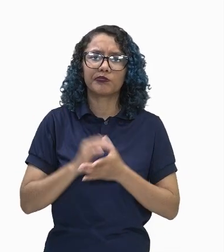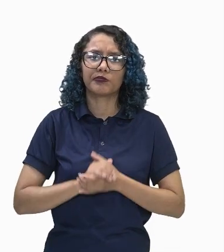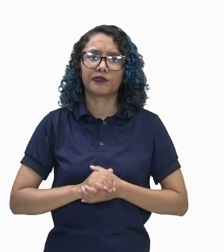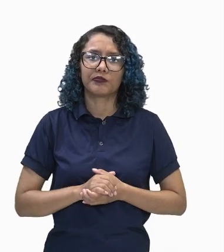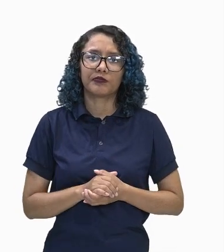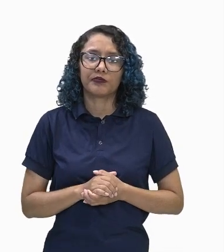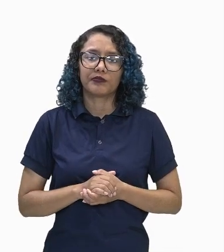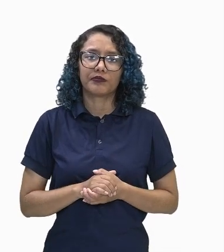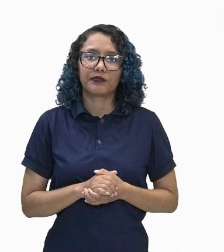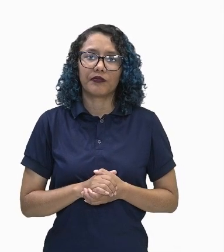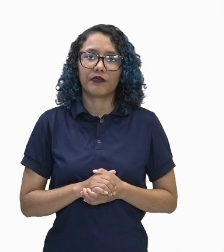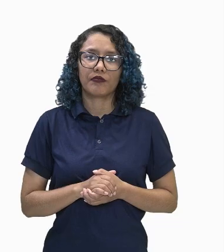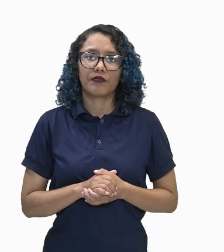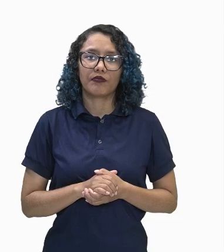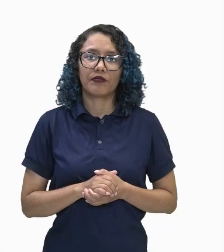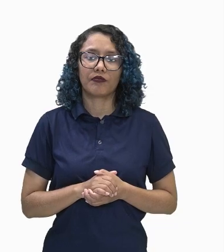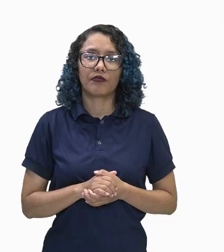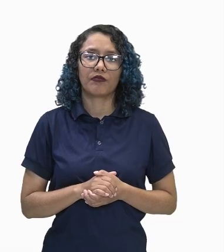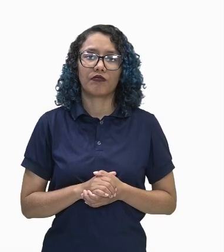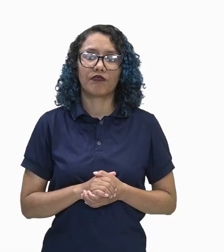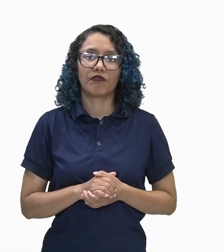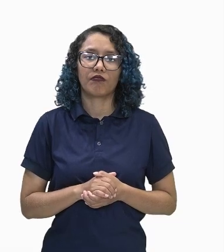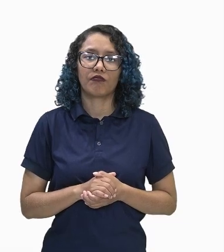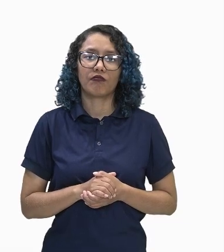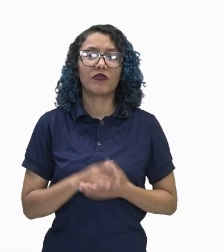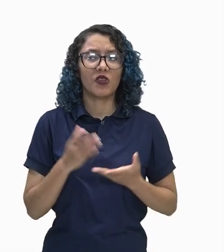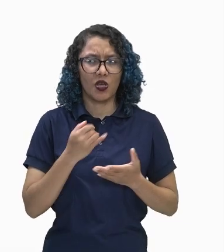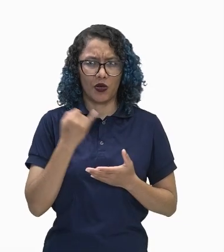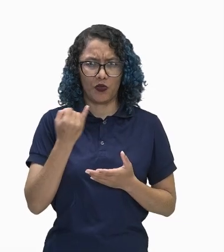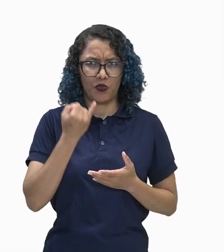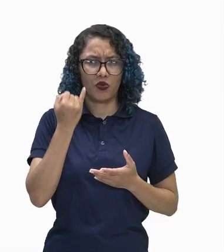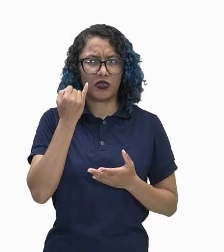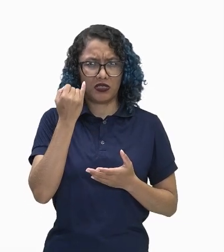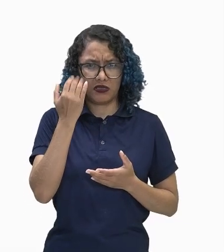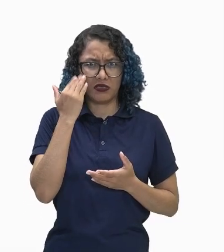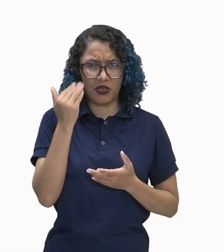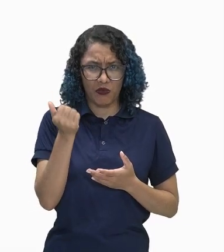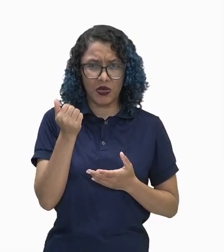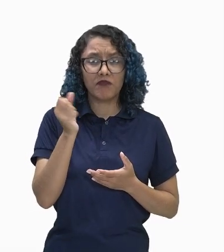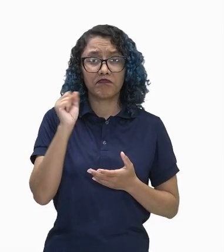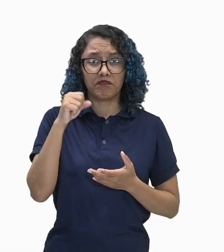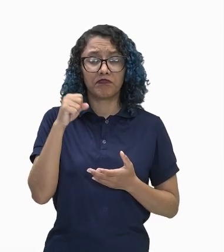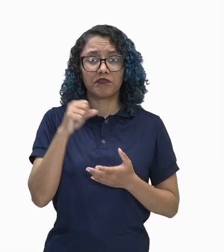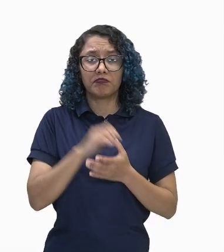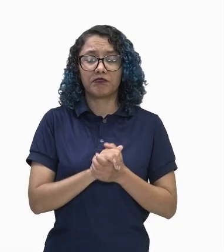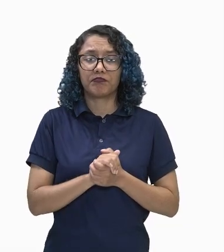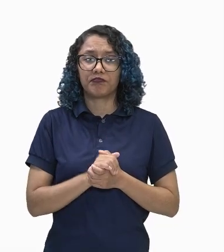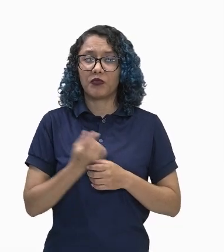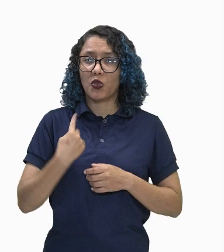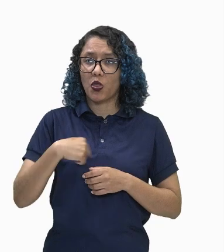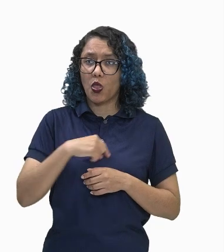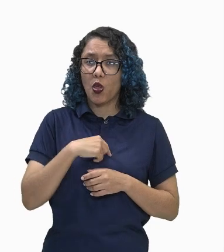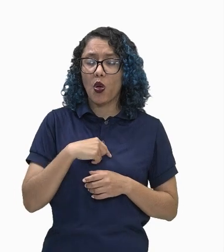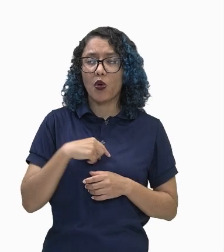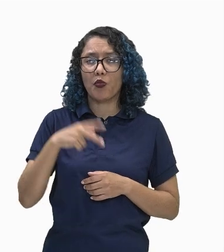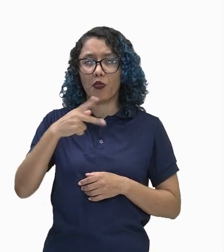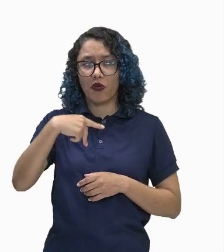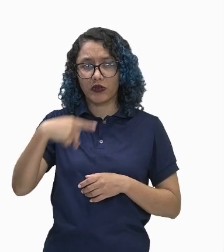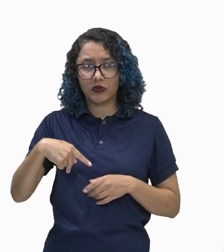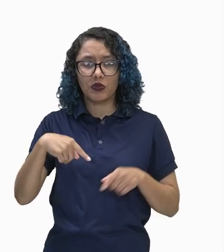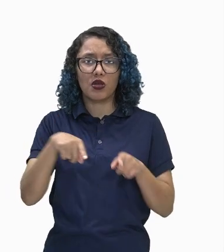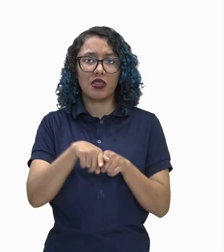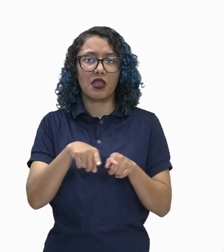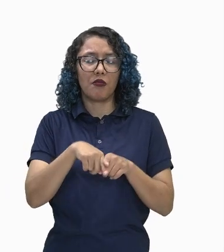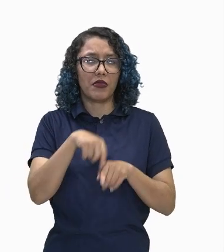É importante sabermos o que é isto? Com certeza, nós professores,